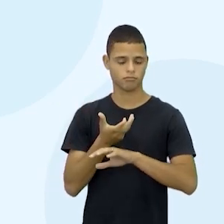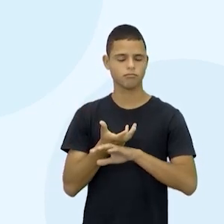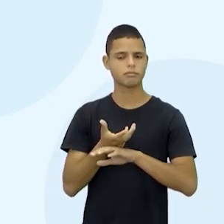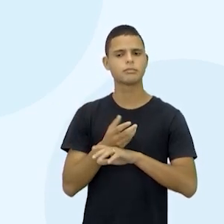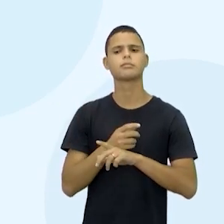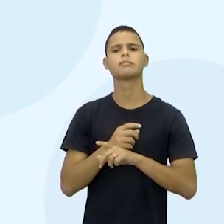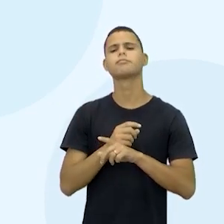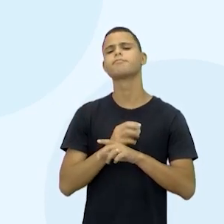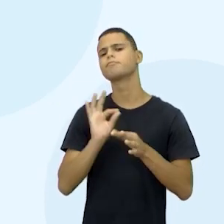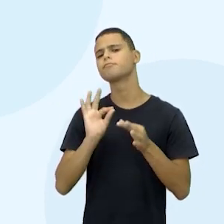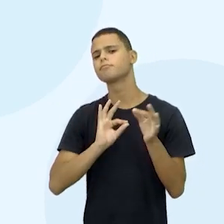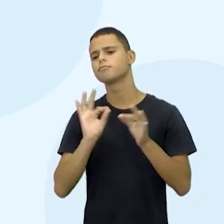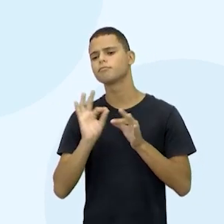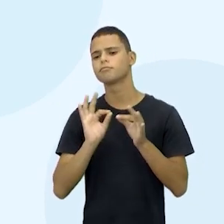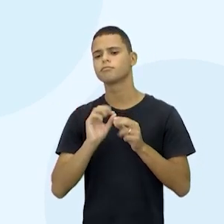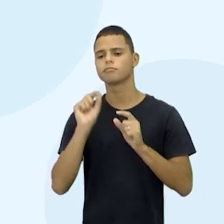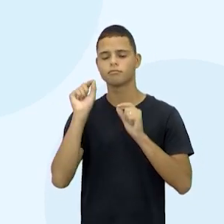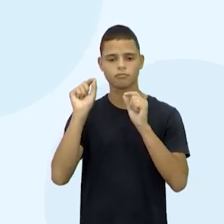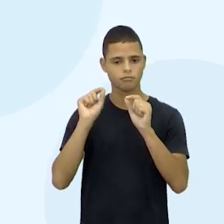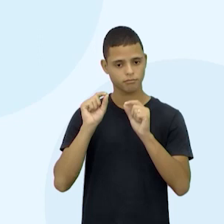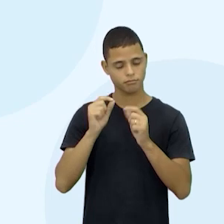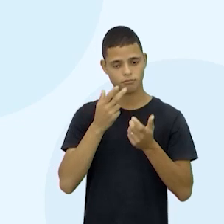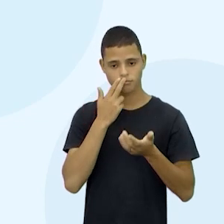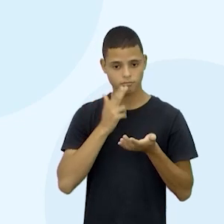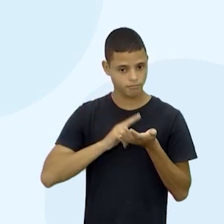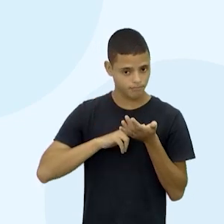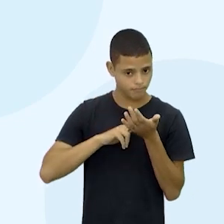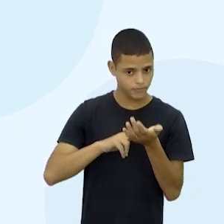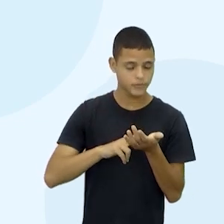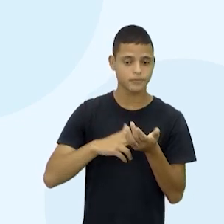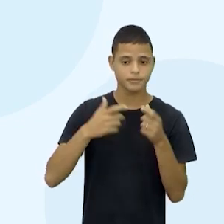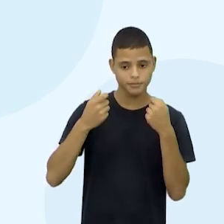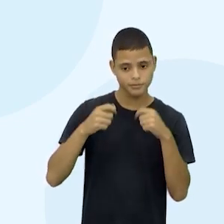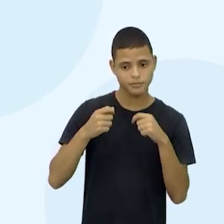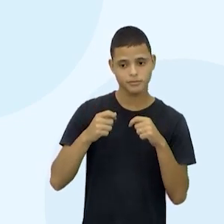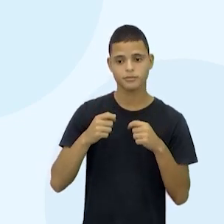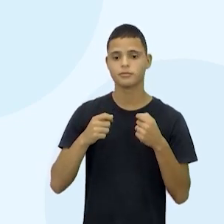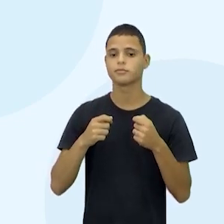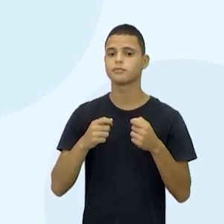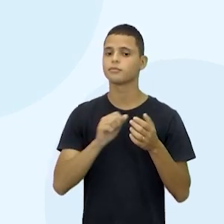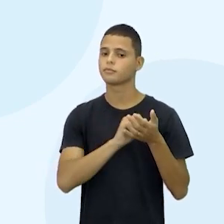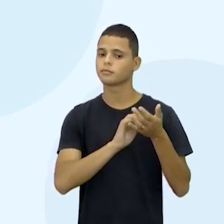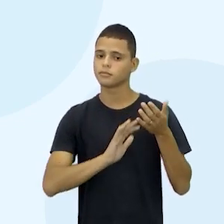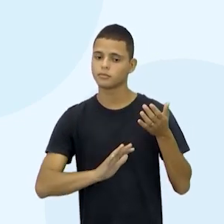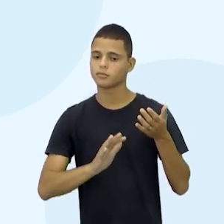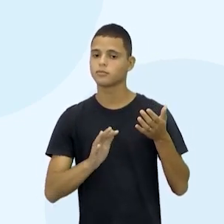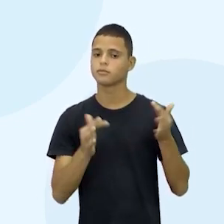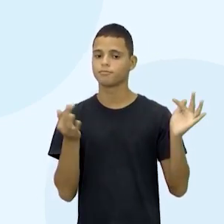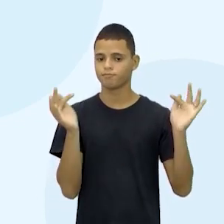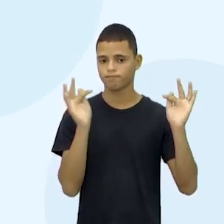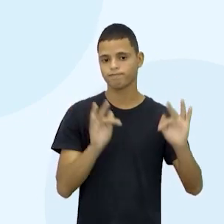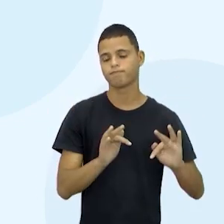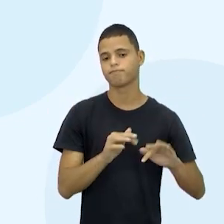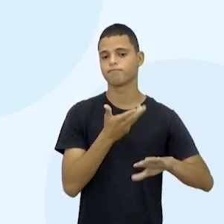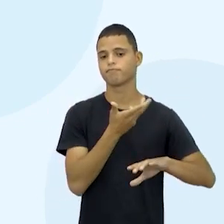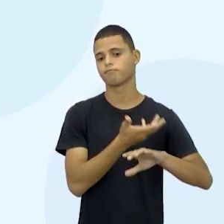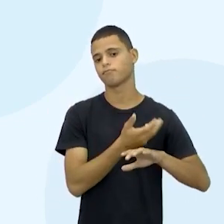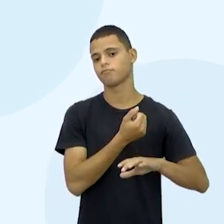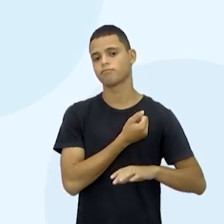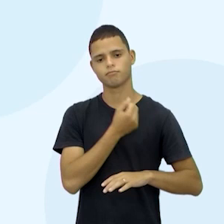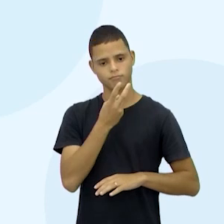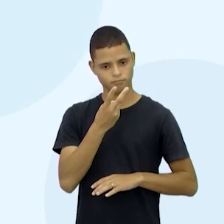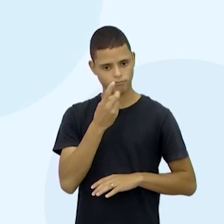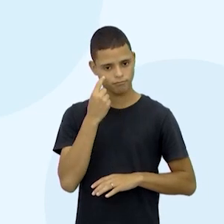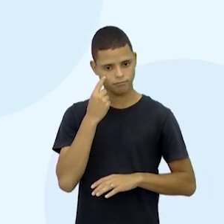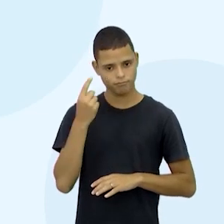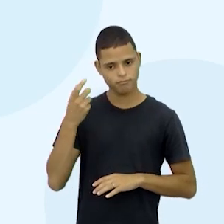vai fazer? Vamos lá, então, essa carta deve ser levada para a atividade final do componente 2. O componente 2 é aquele pintadinho